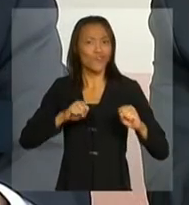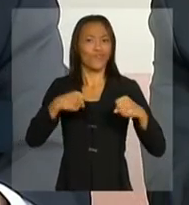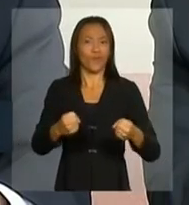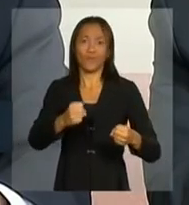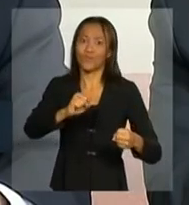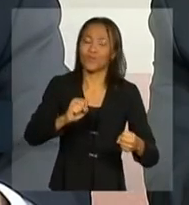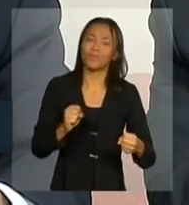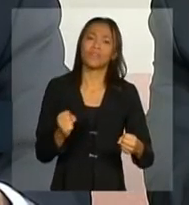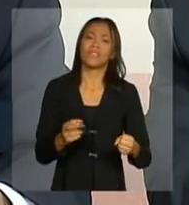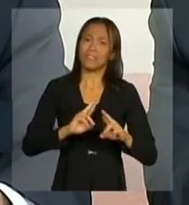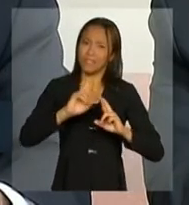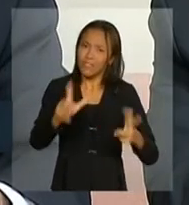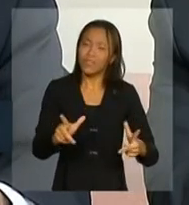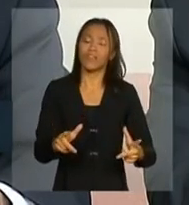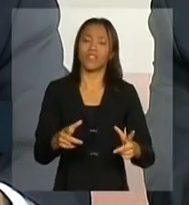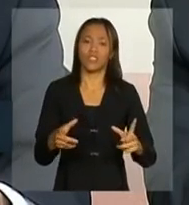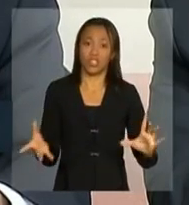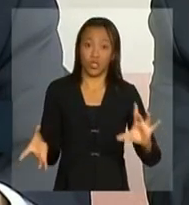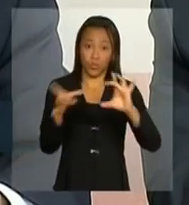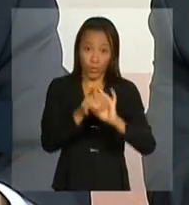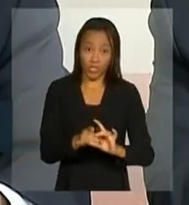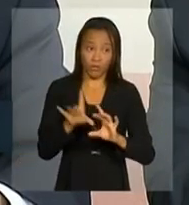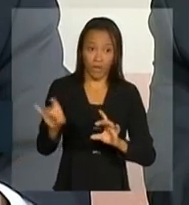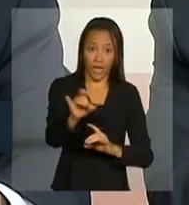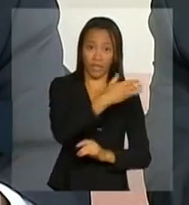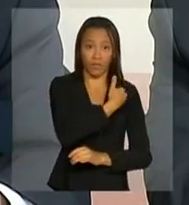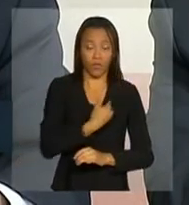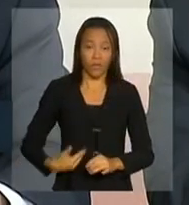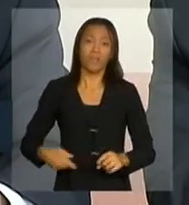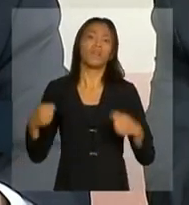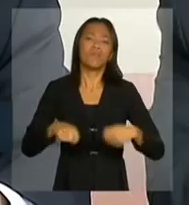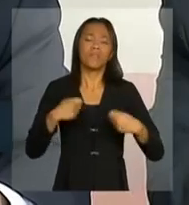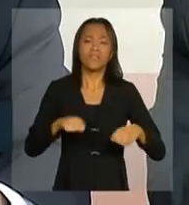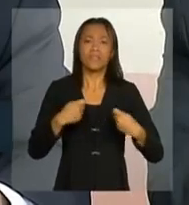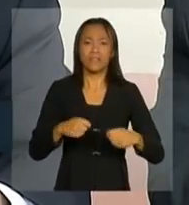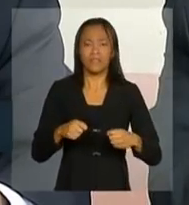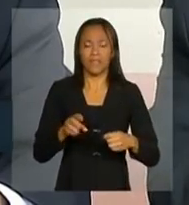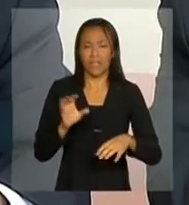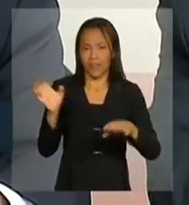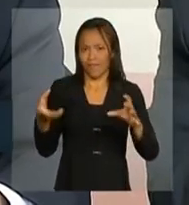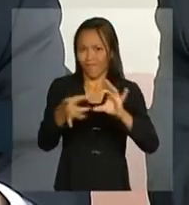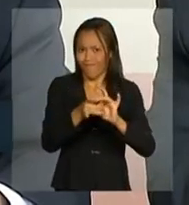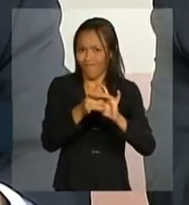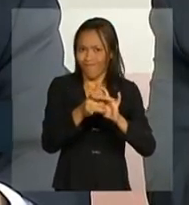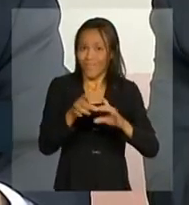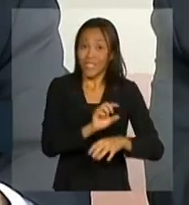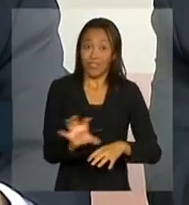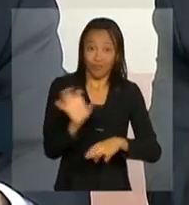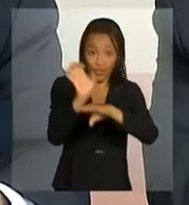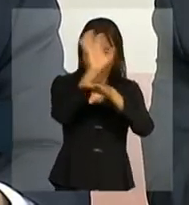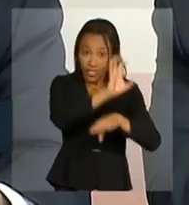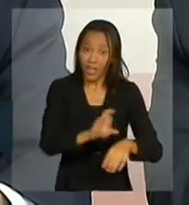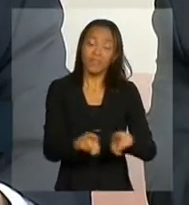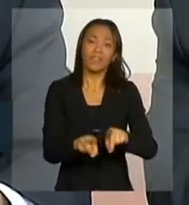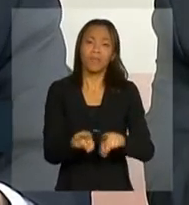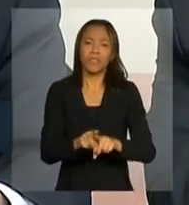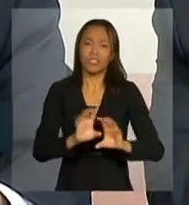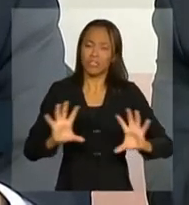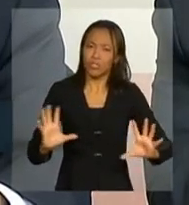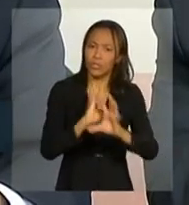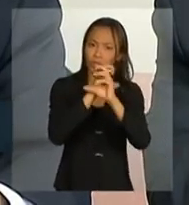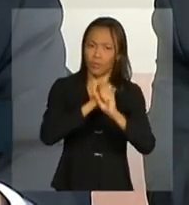conjunto das instituições do Estado em que será necessária uma gestão parceira com os municípios e estados para enfrentar a violência, somando os